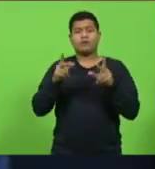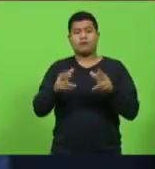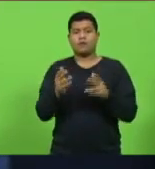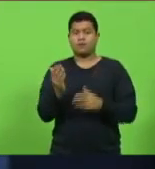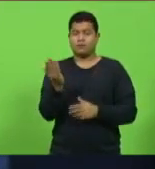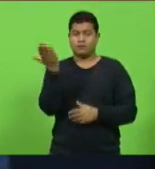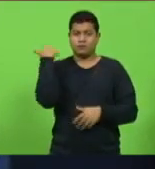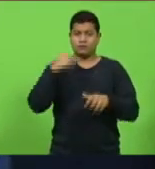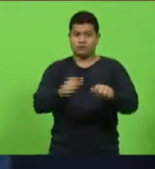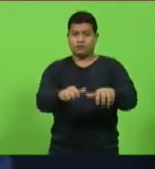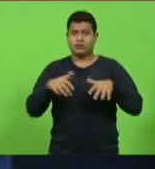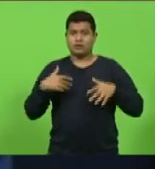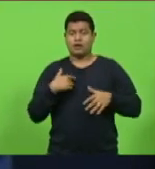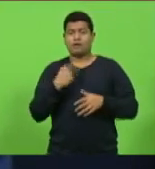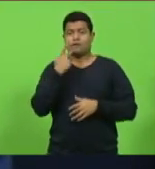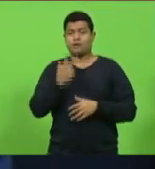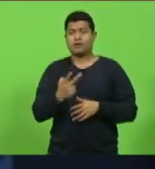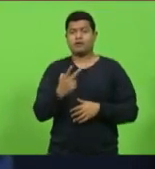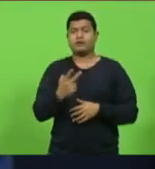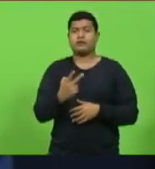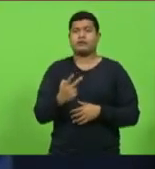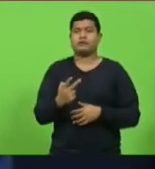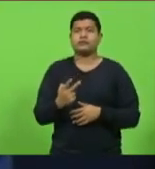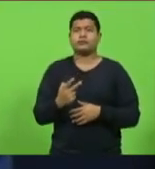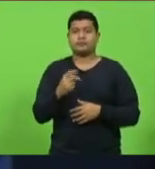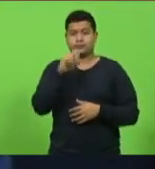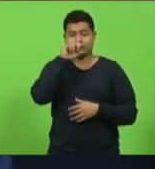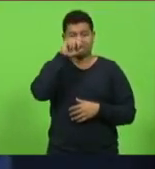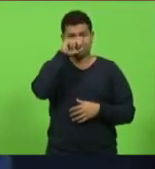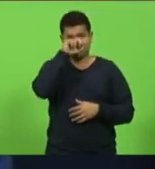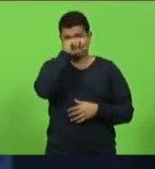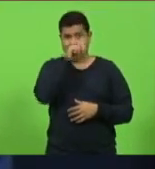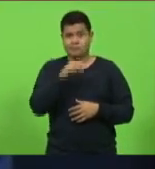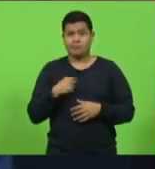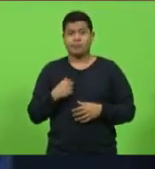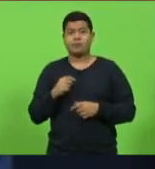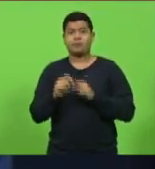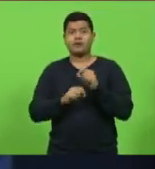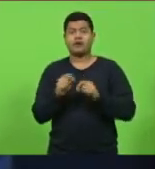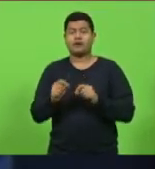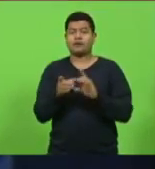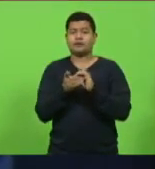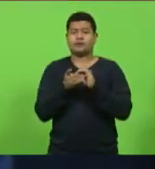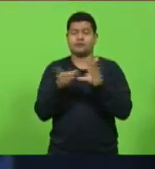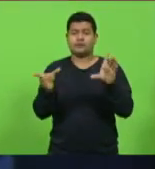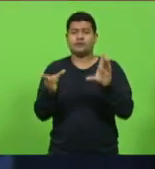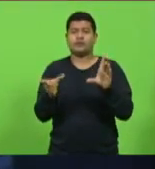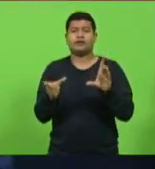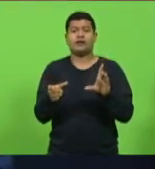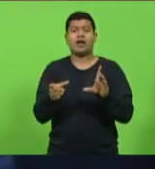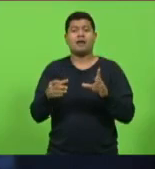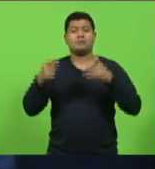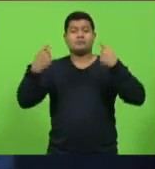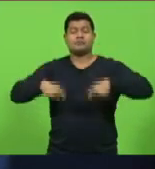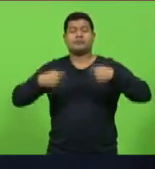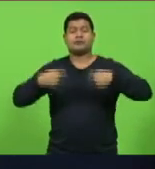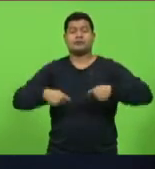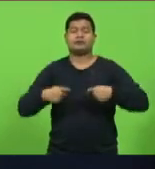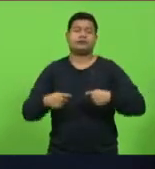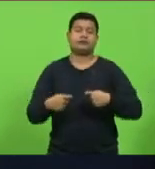mencionei o valor que nos é muito caro a democracia Ela depende fundamentalmente